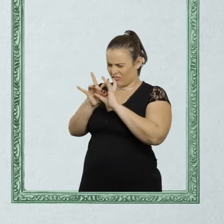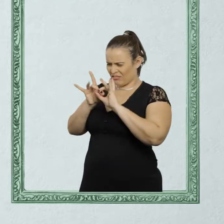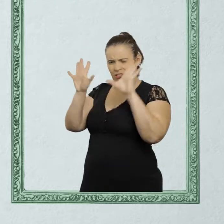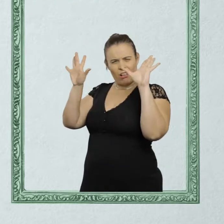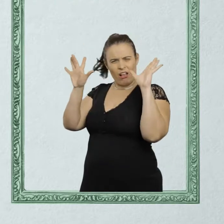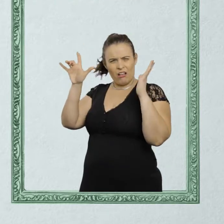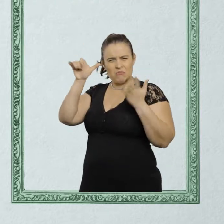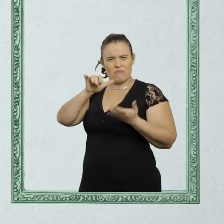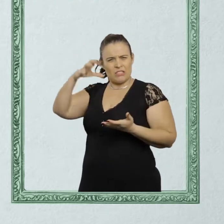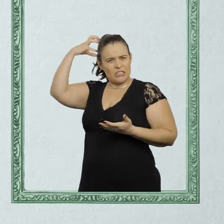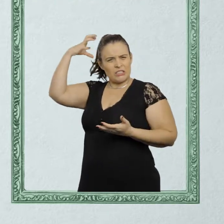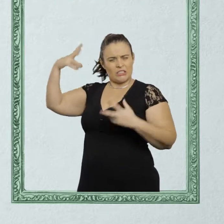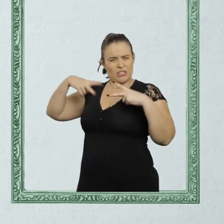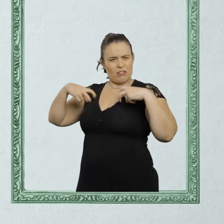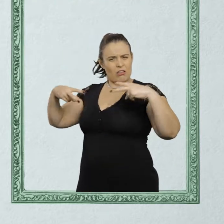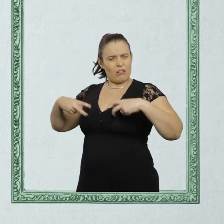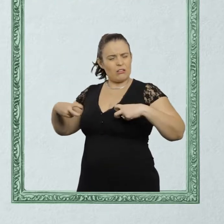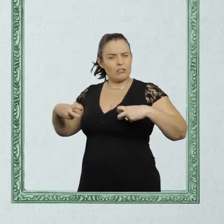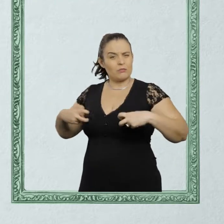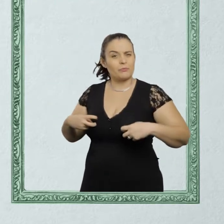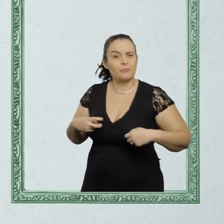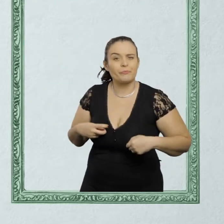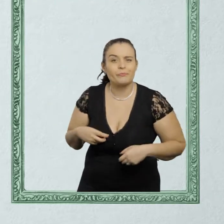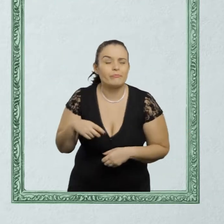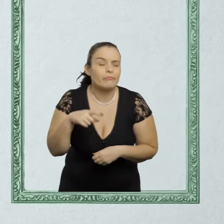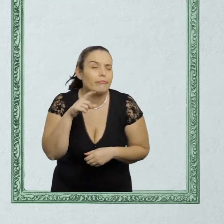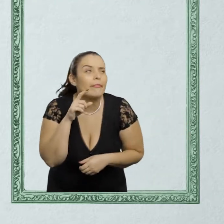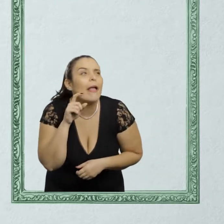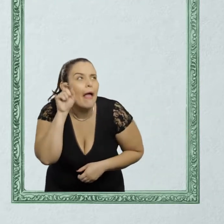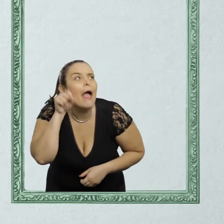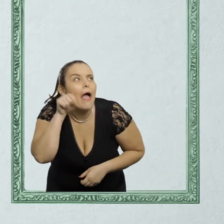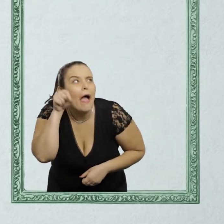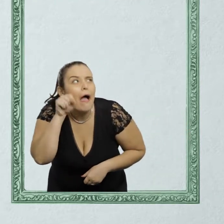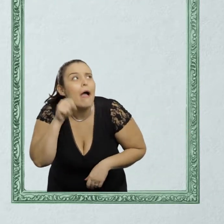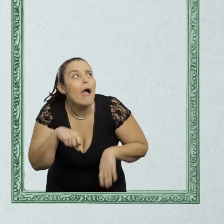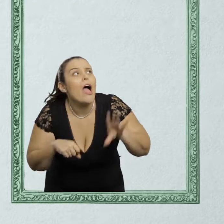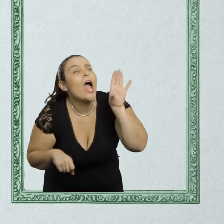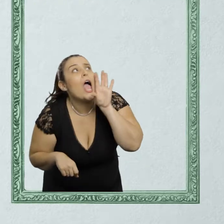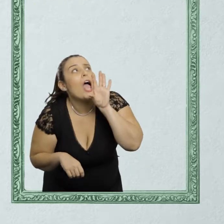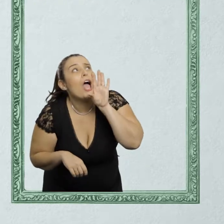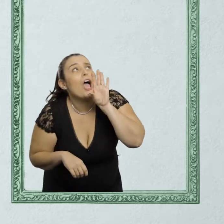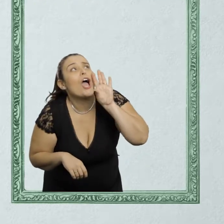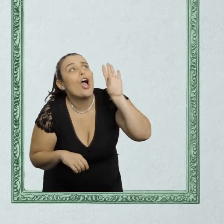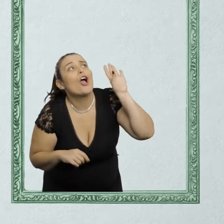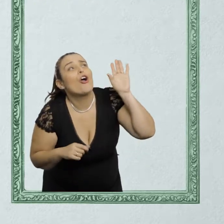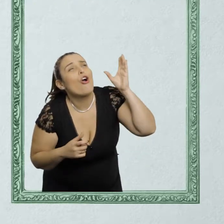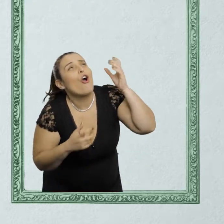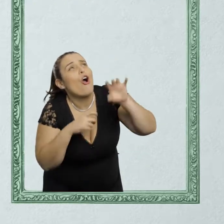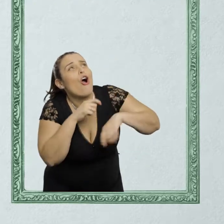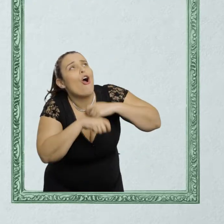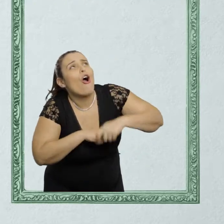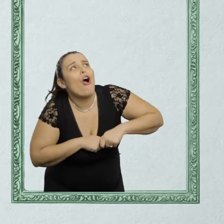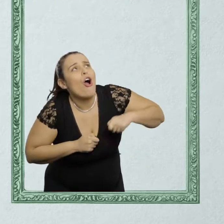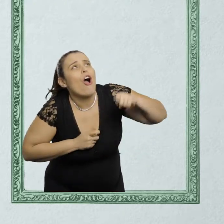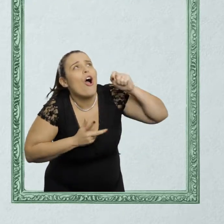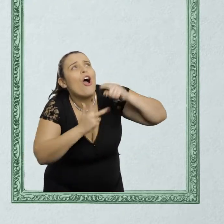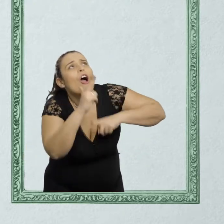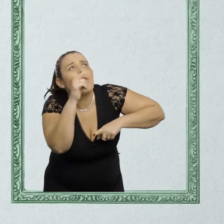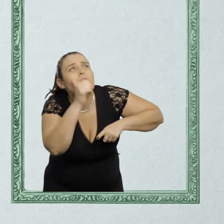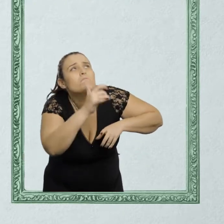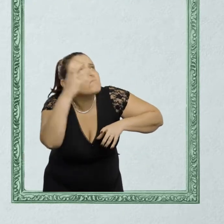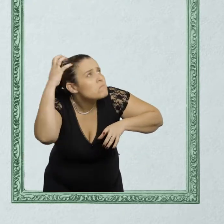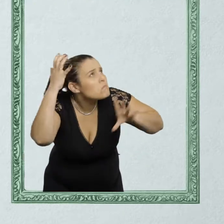respondeu: Isso mesmo! Cortem a corda e deixem a menina ir embora!